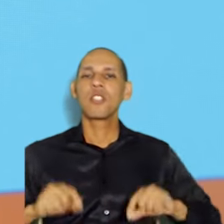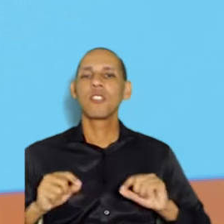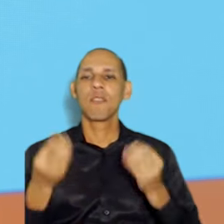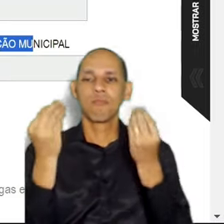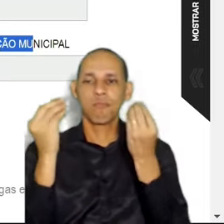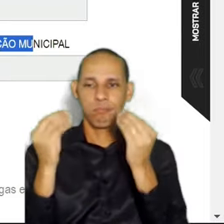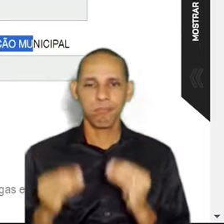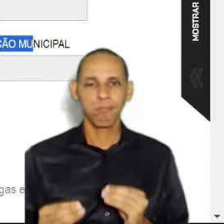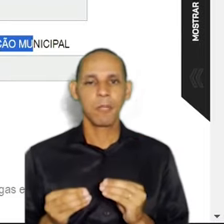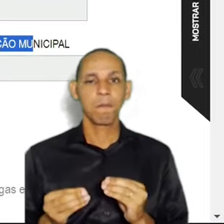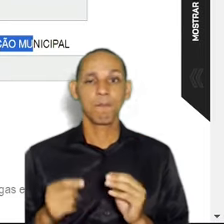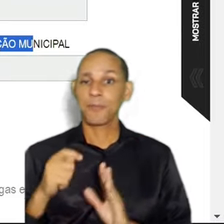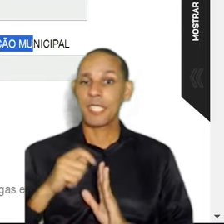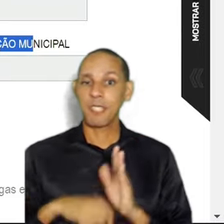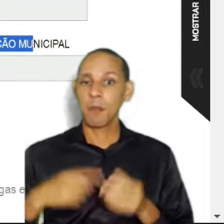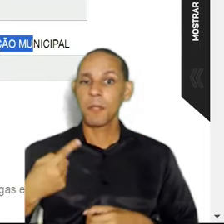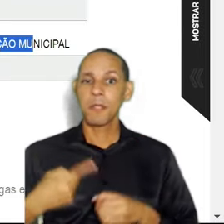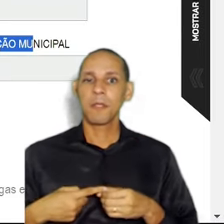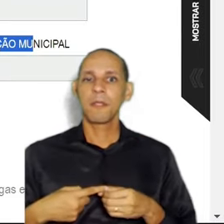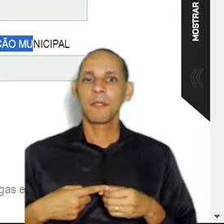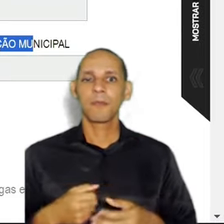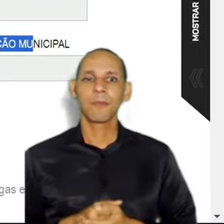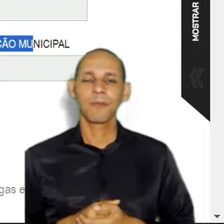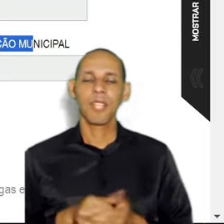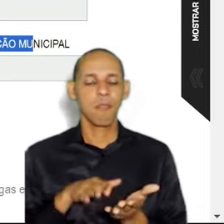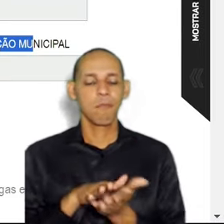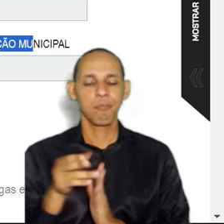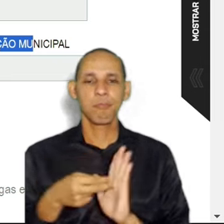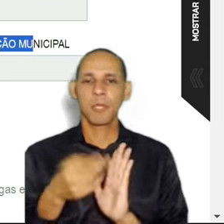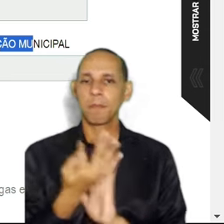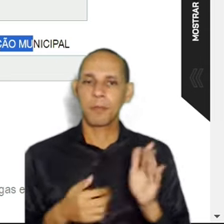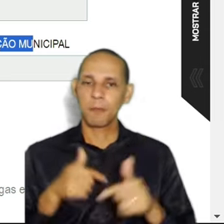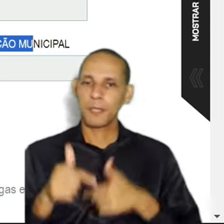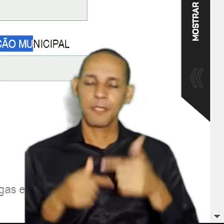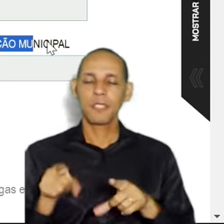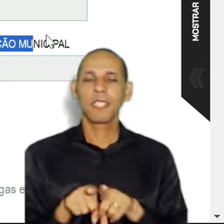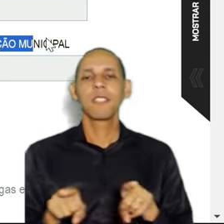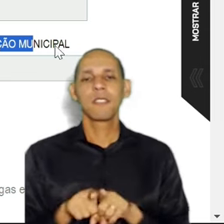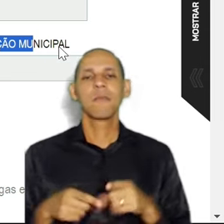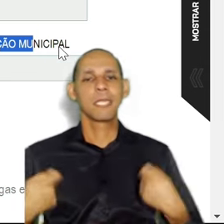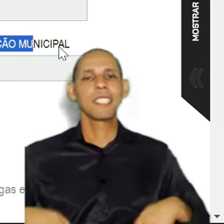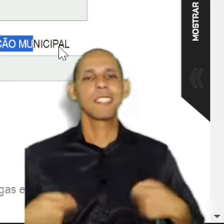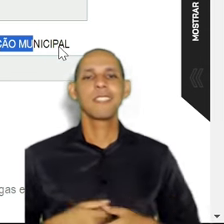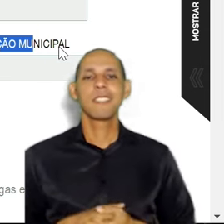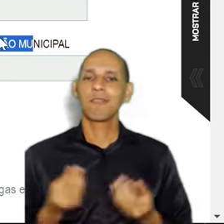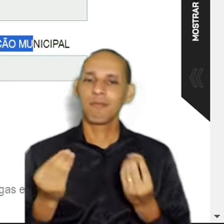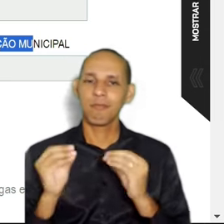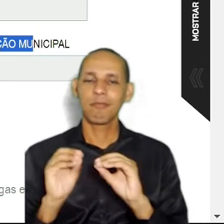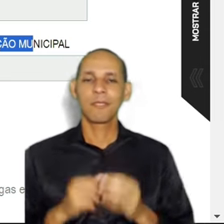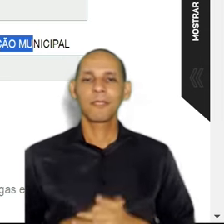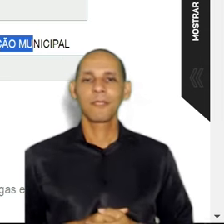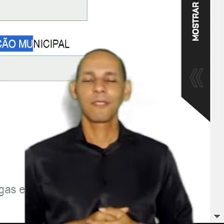preenchimento a inscrição Municipal para efeito da emissão de nota fiscal do serviço também é necessária nesse sentido também inserir